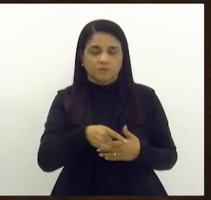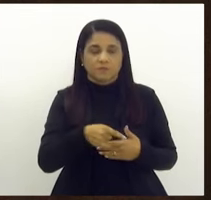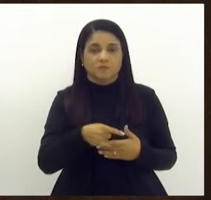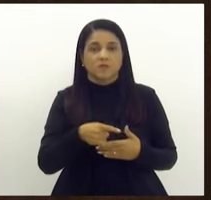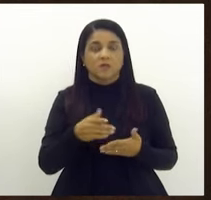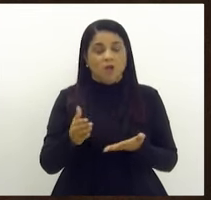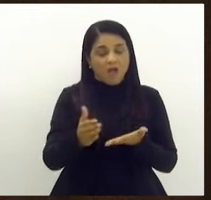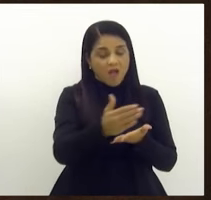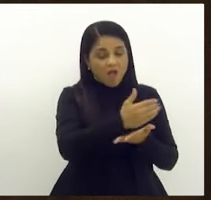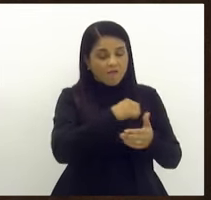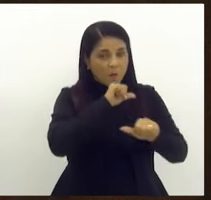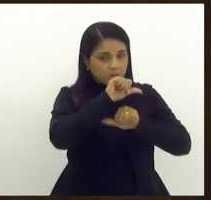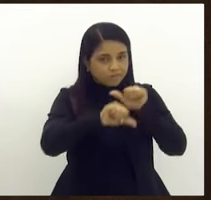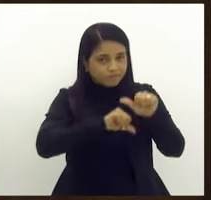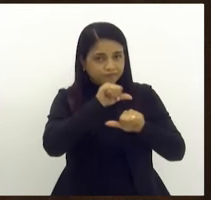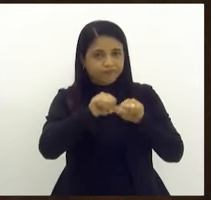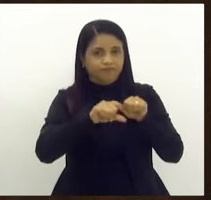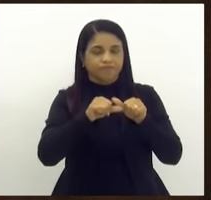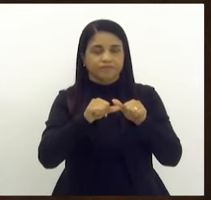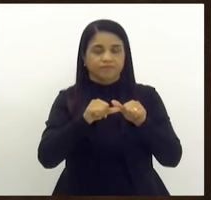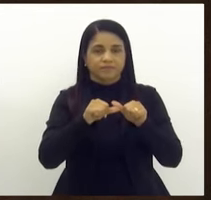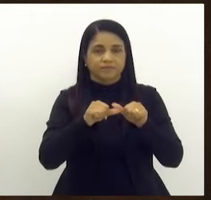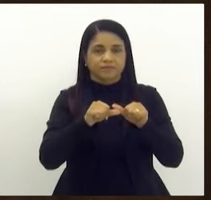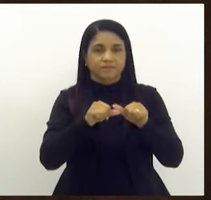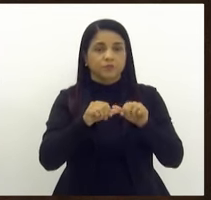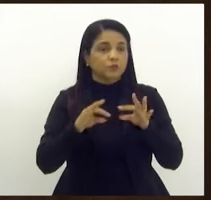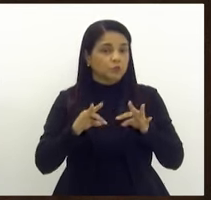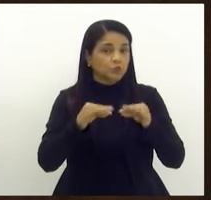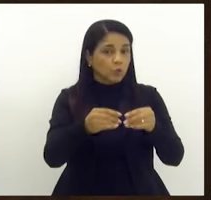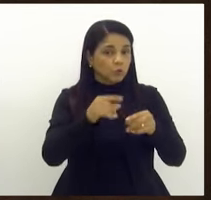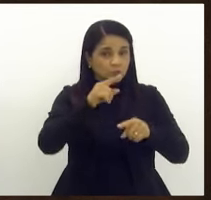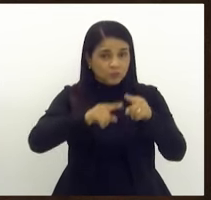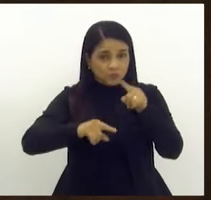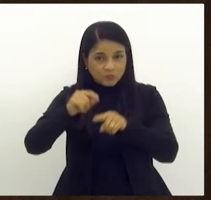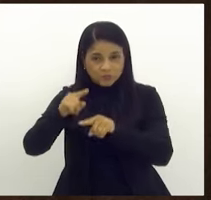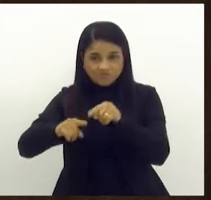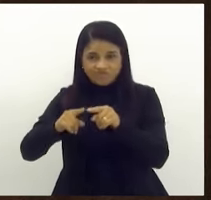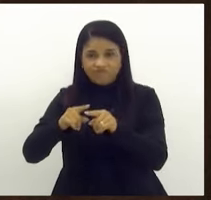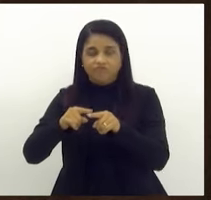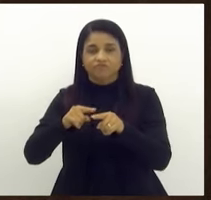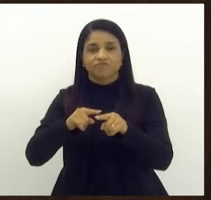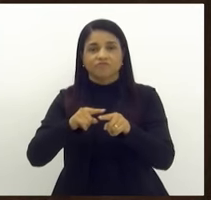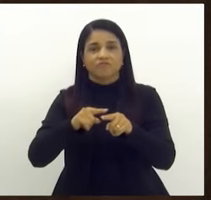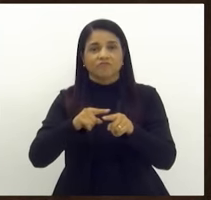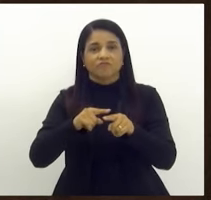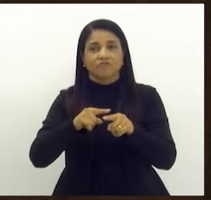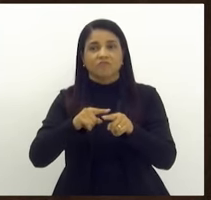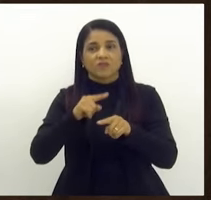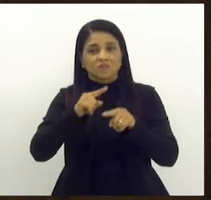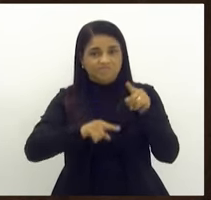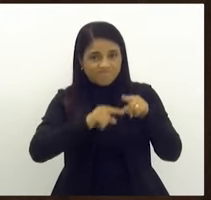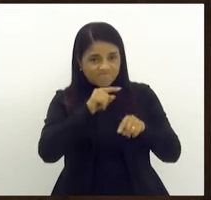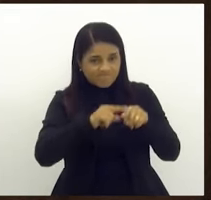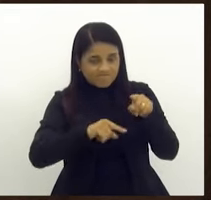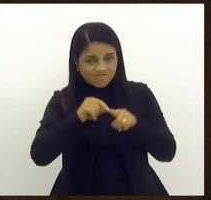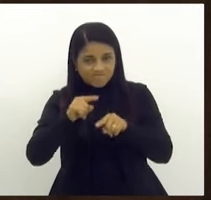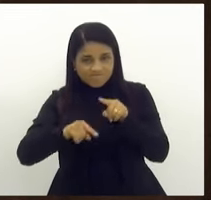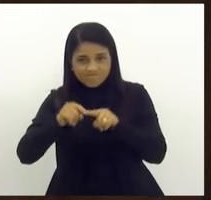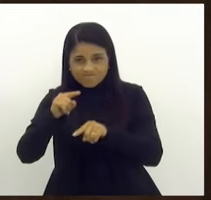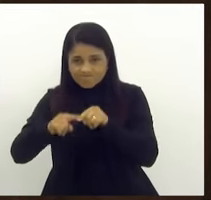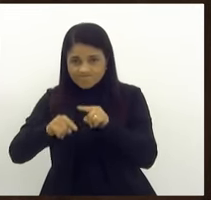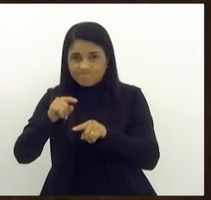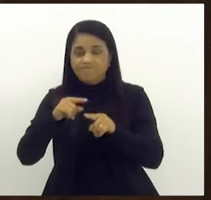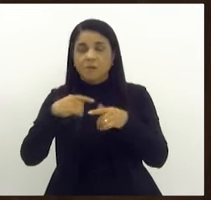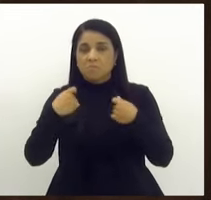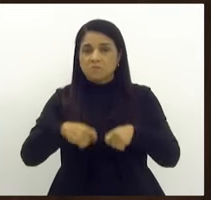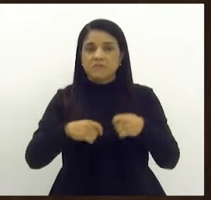tributária todos os produtos serão taxados no destino e isso